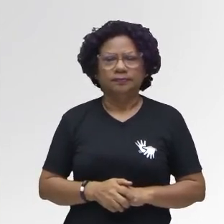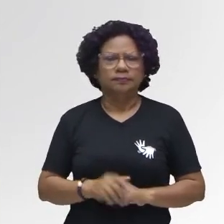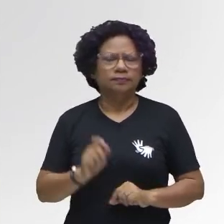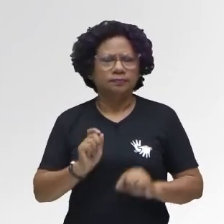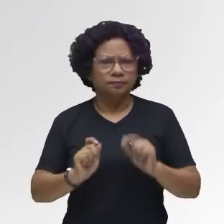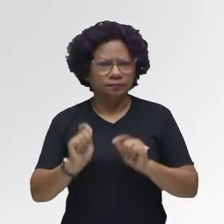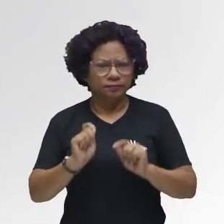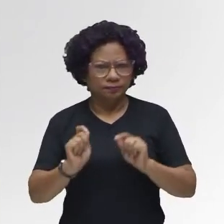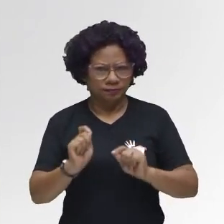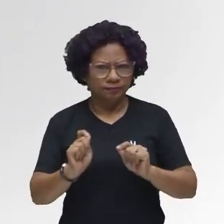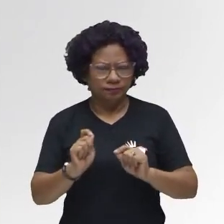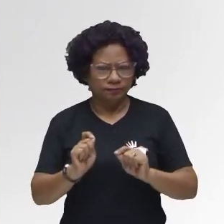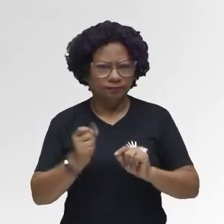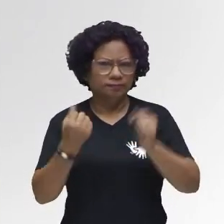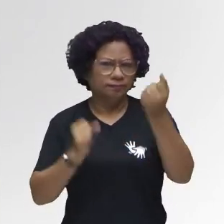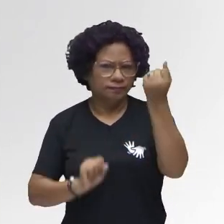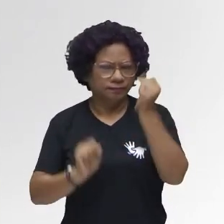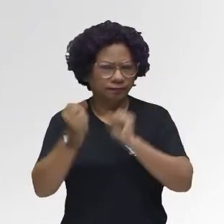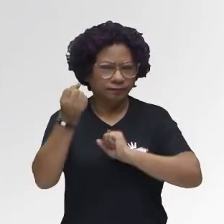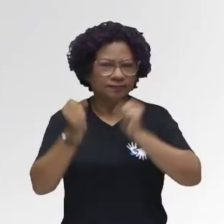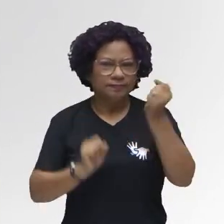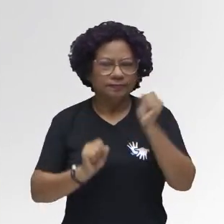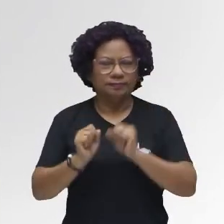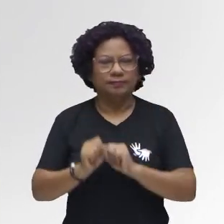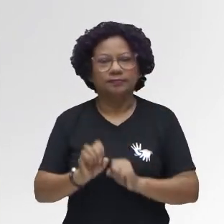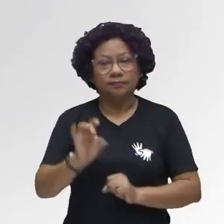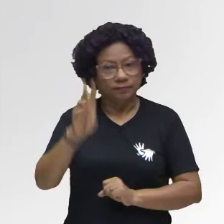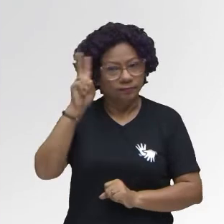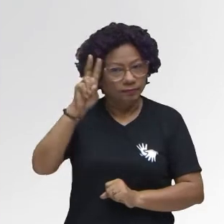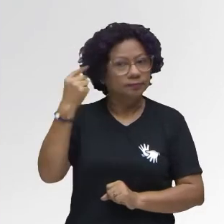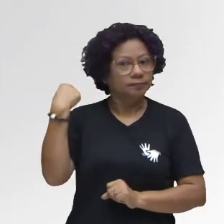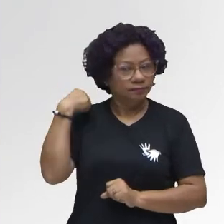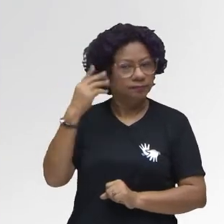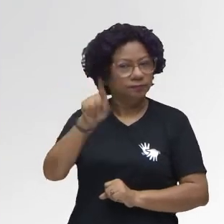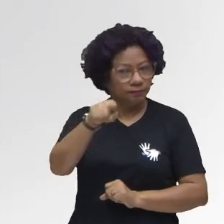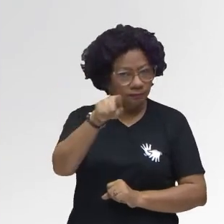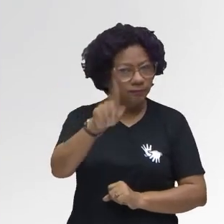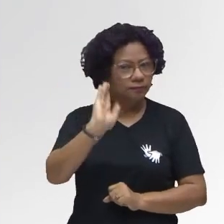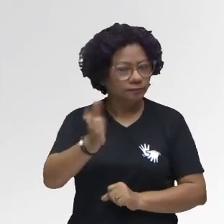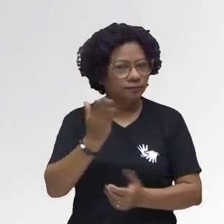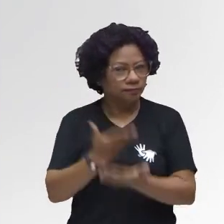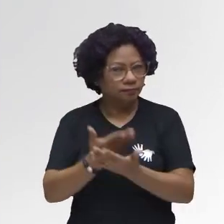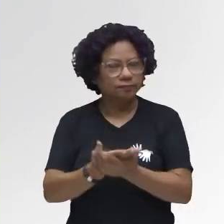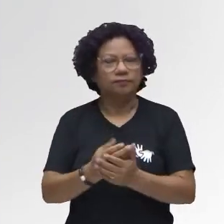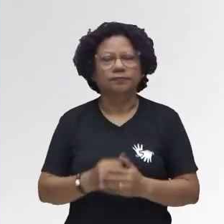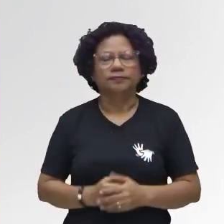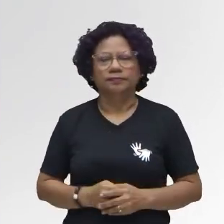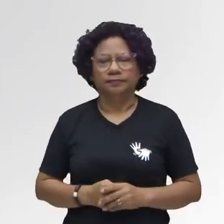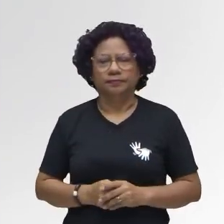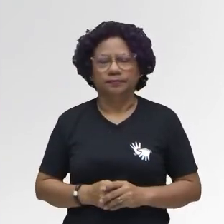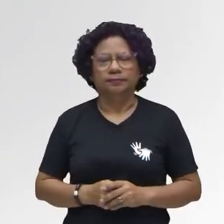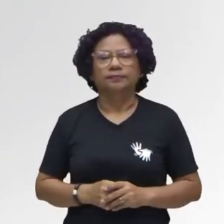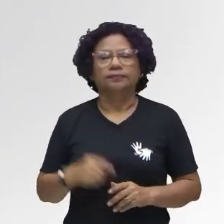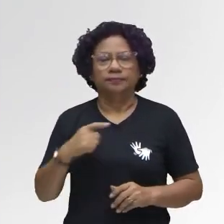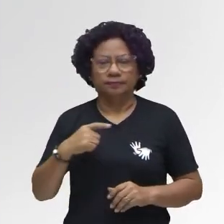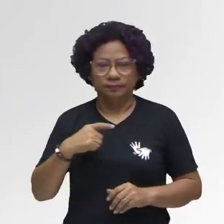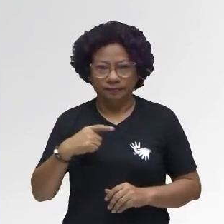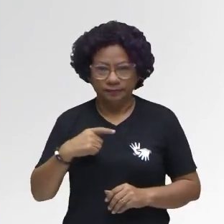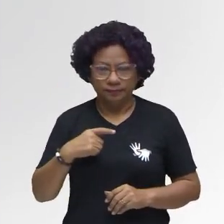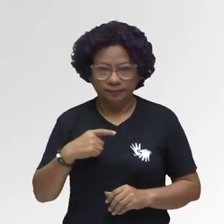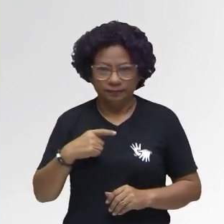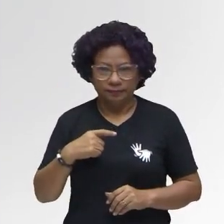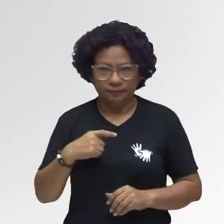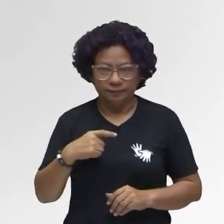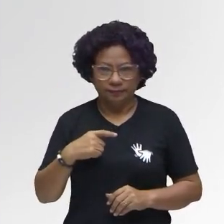promove a industrialização? Só relembrando o que a gente já viu. A gente vai ter o aumento dos consumidores do Brasil. Lembra que